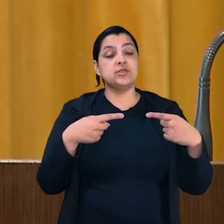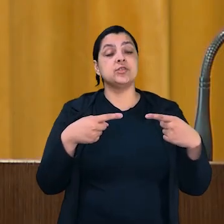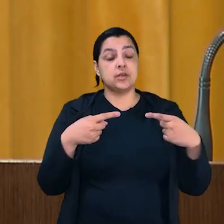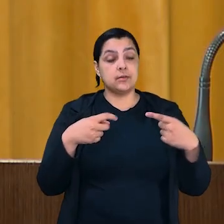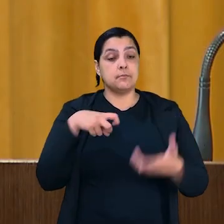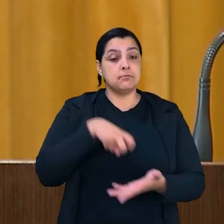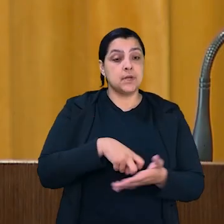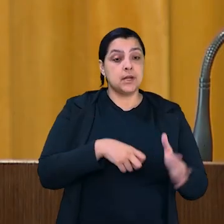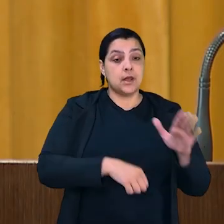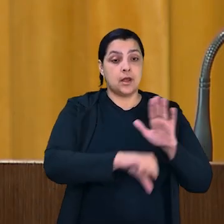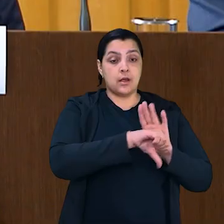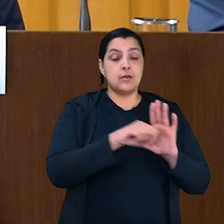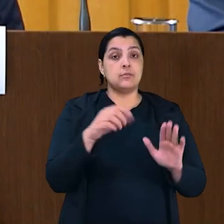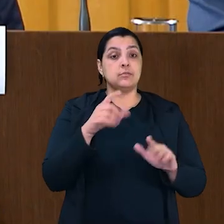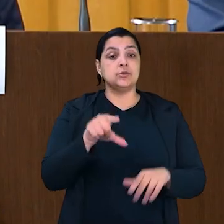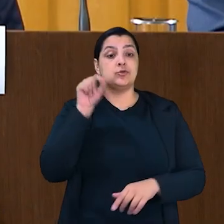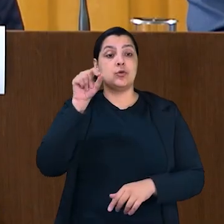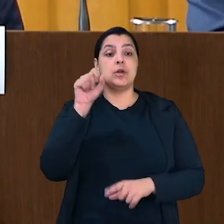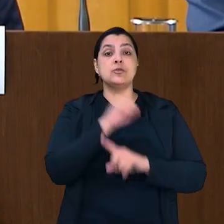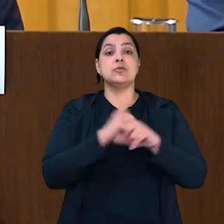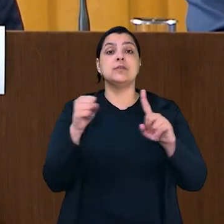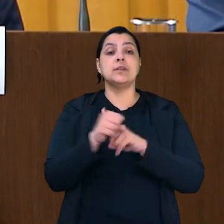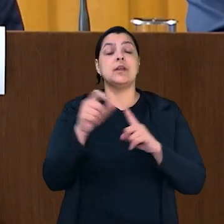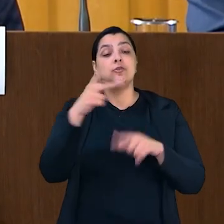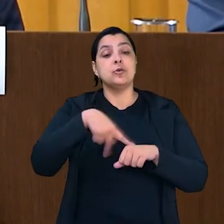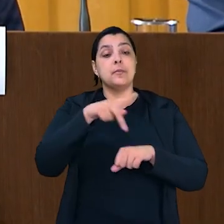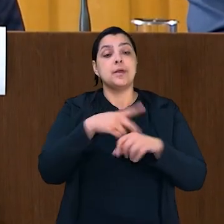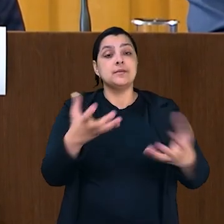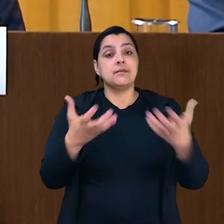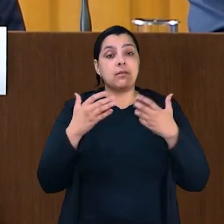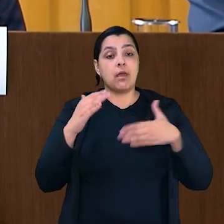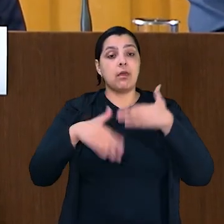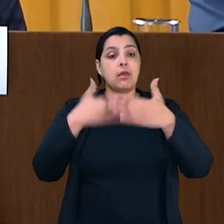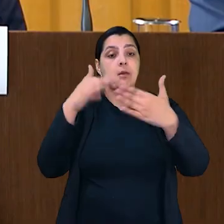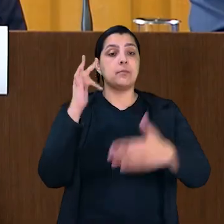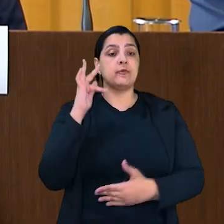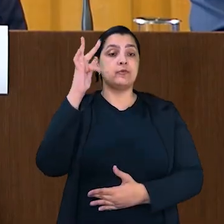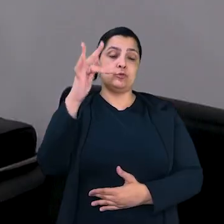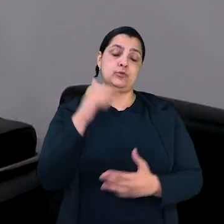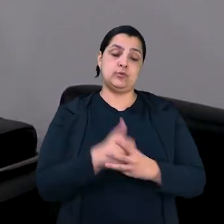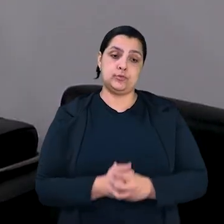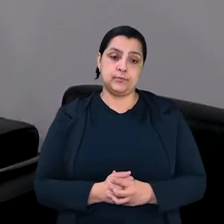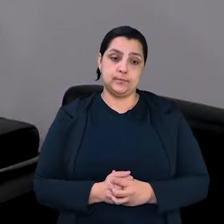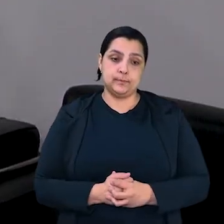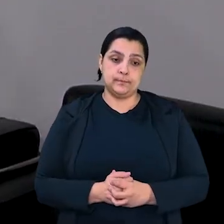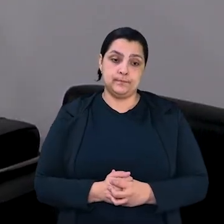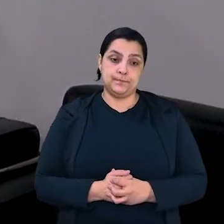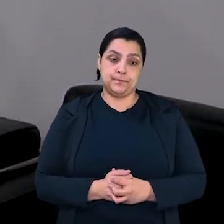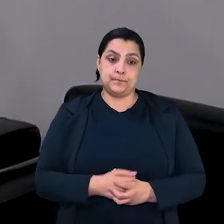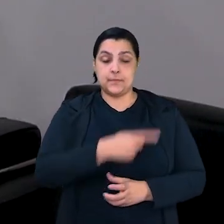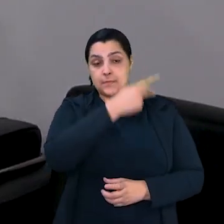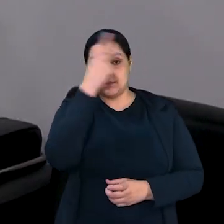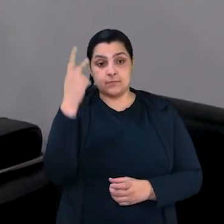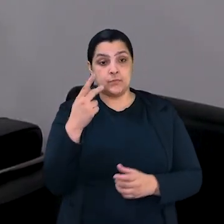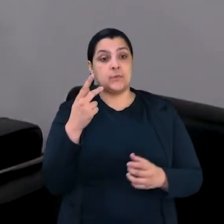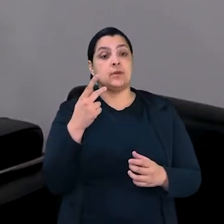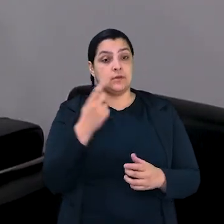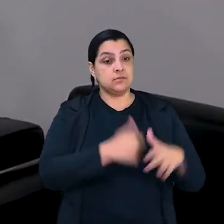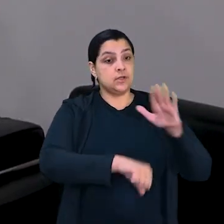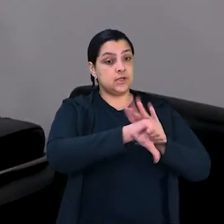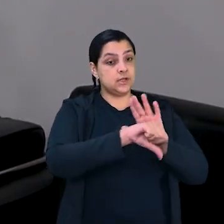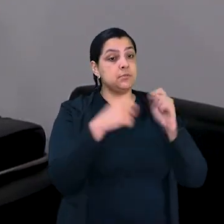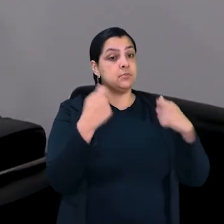políticas penais é escolher o tipo de sociedade que o país deseja construir. As pessoas que cometem delitos